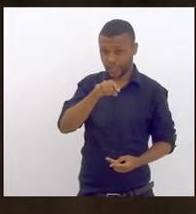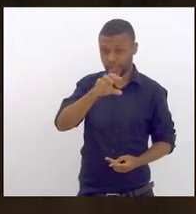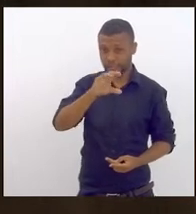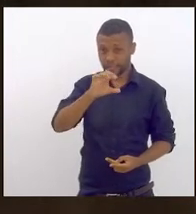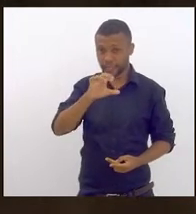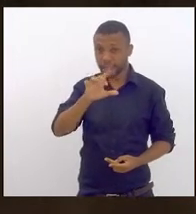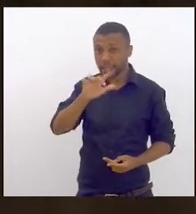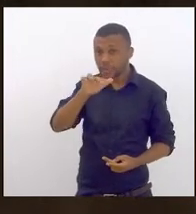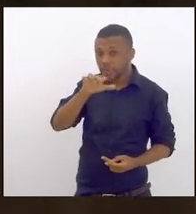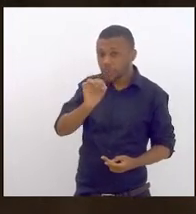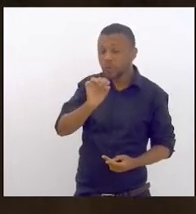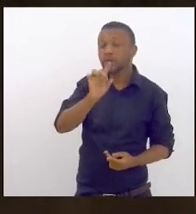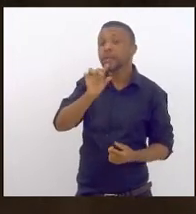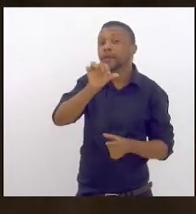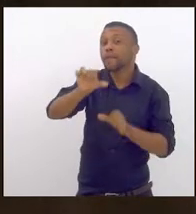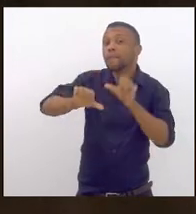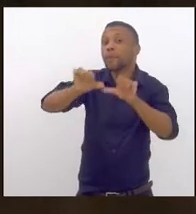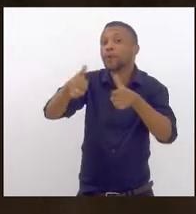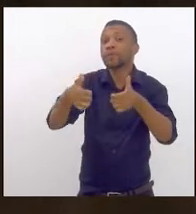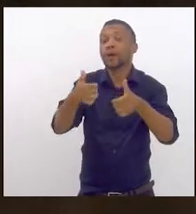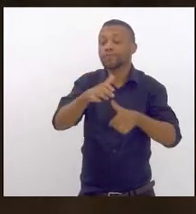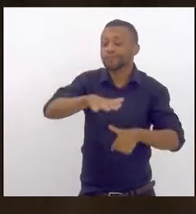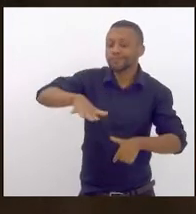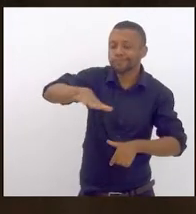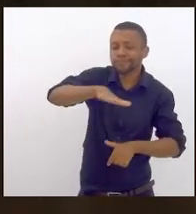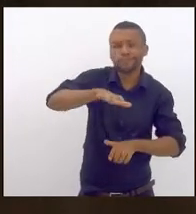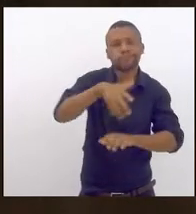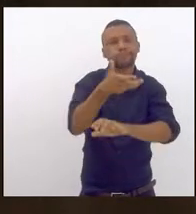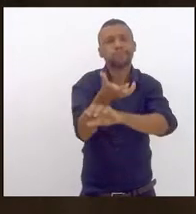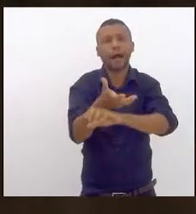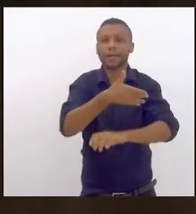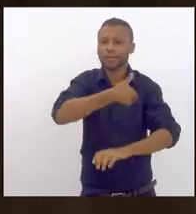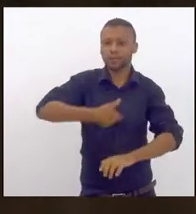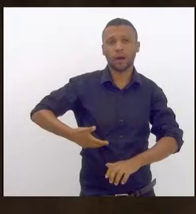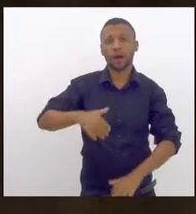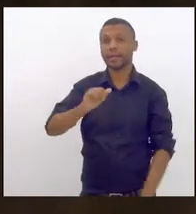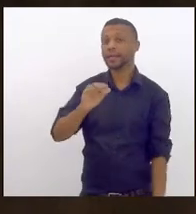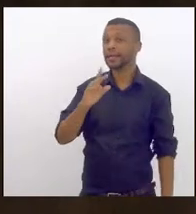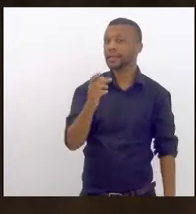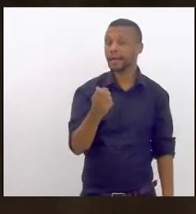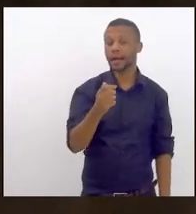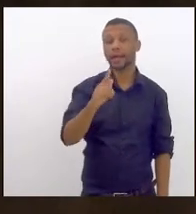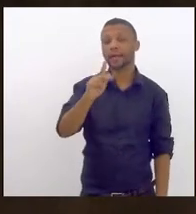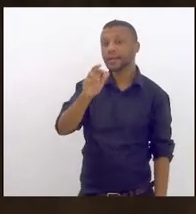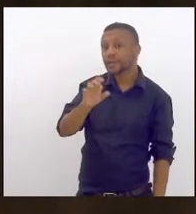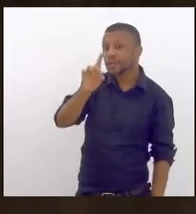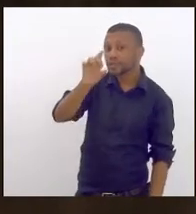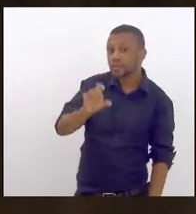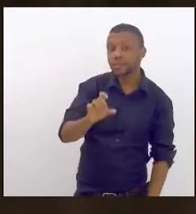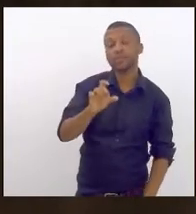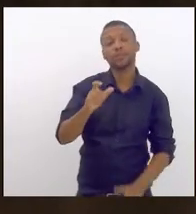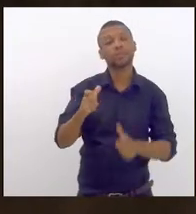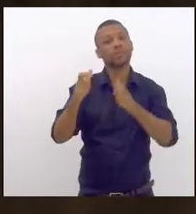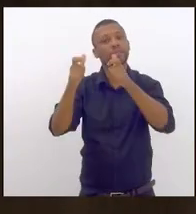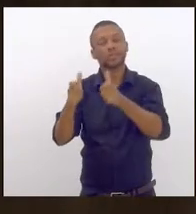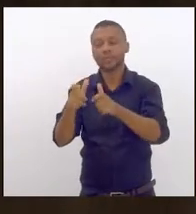altera o limite do Parque Estadual da Ilha Grande, PEIG, na região de